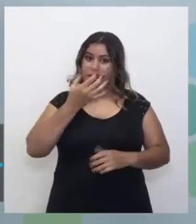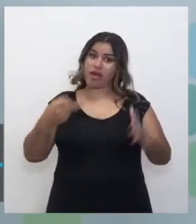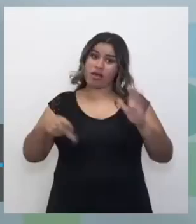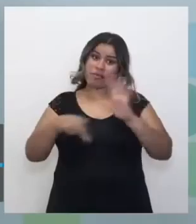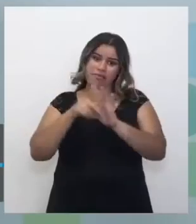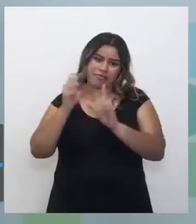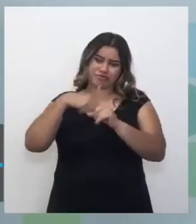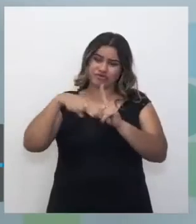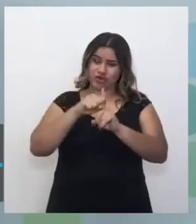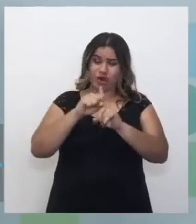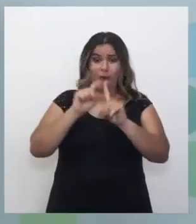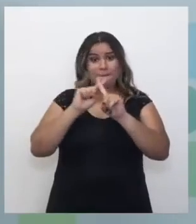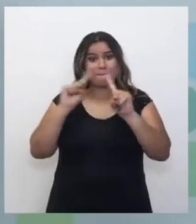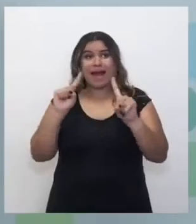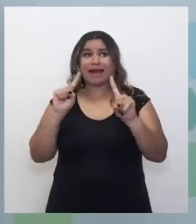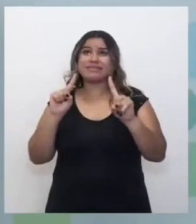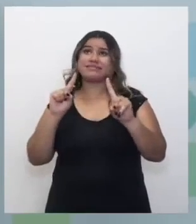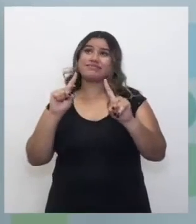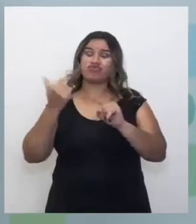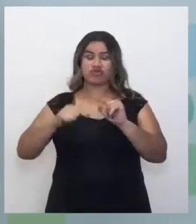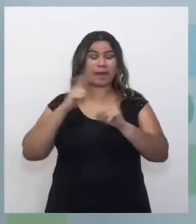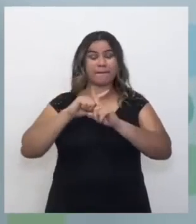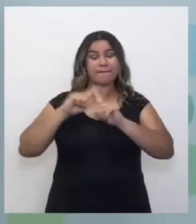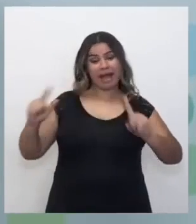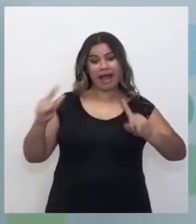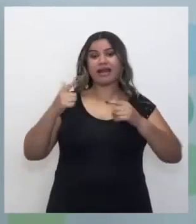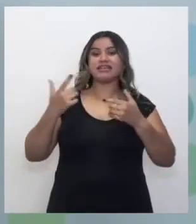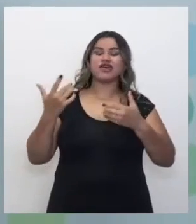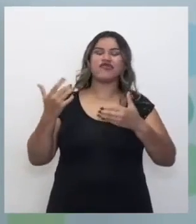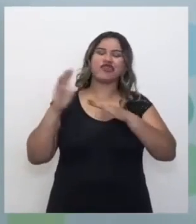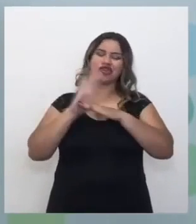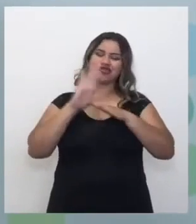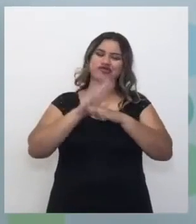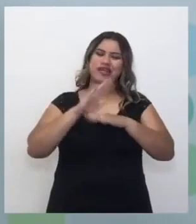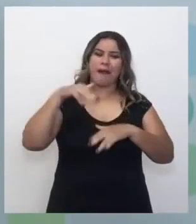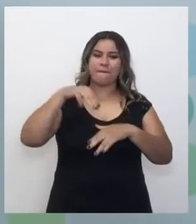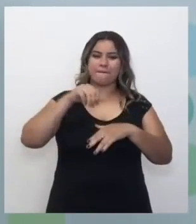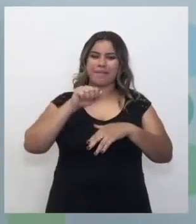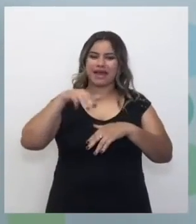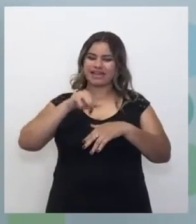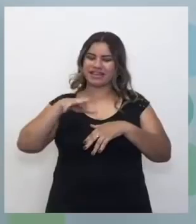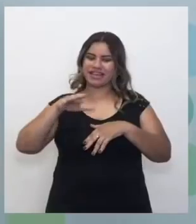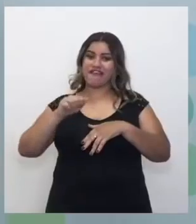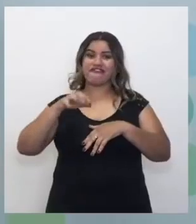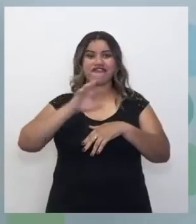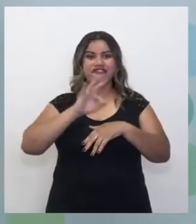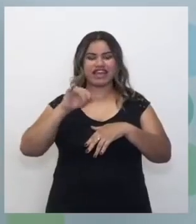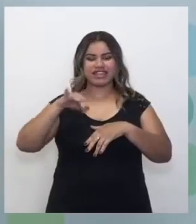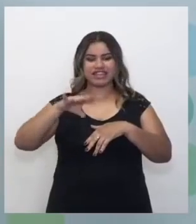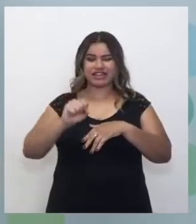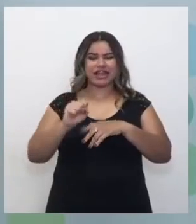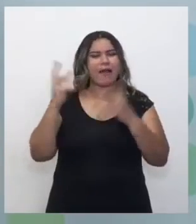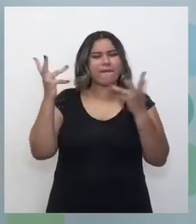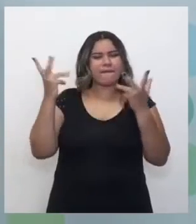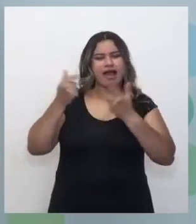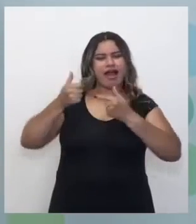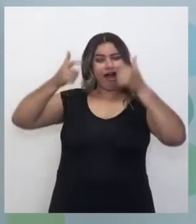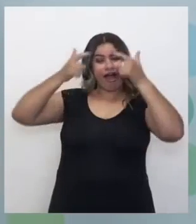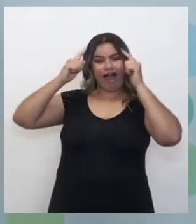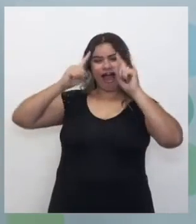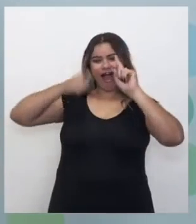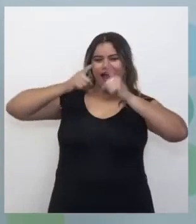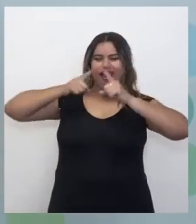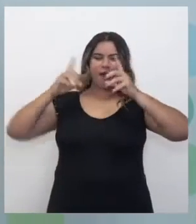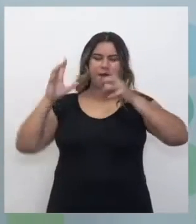mas hoje eu vim dar uma força aqui para a Mafê, né? Em vez de aula dessa maravilhosa rainha absoluta da minha vida, que é a Maria